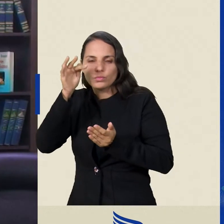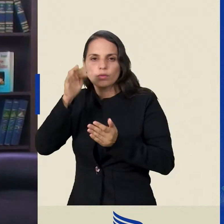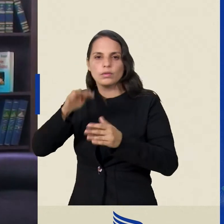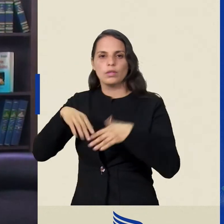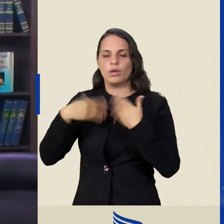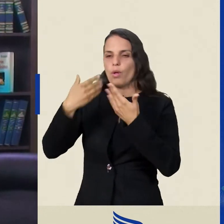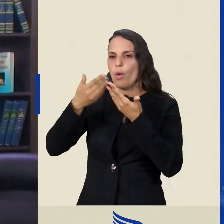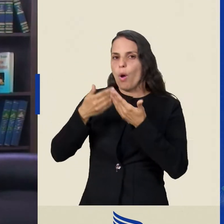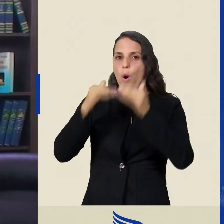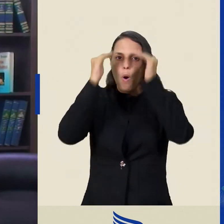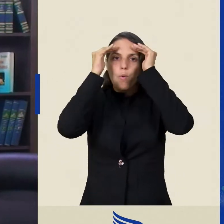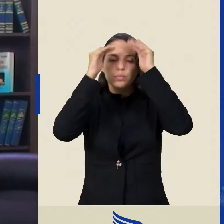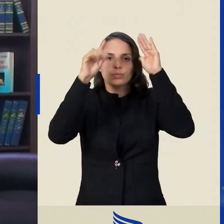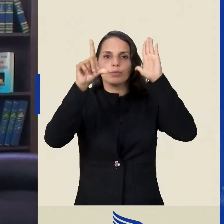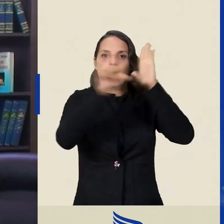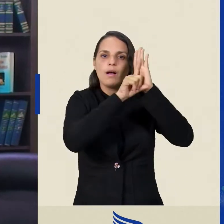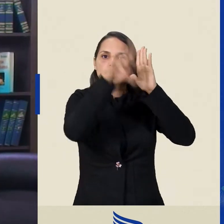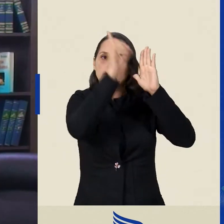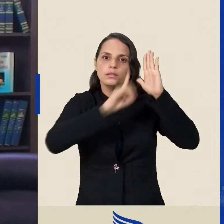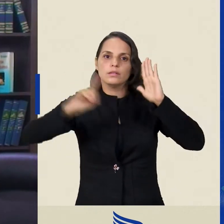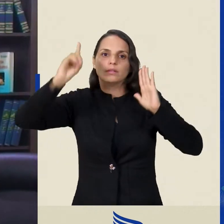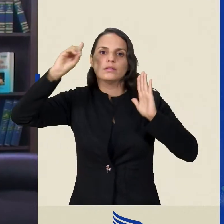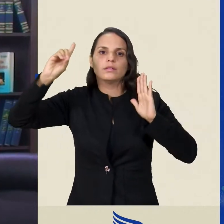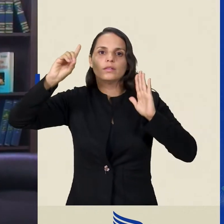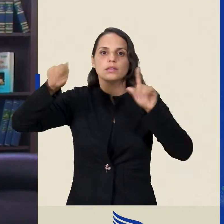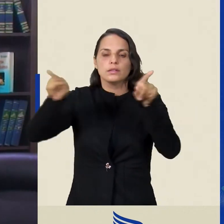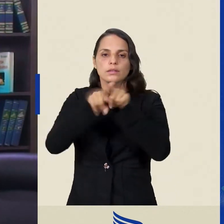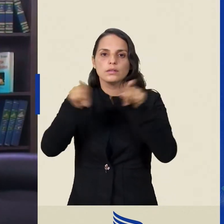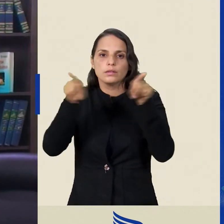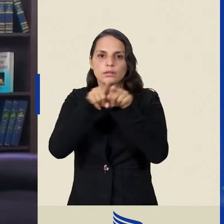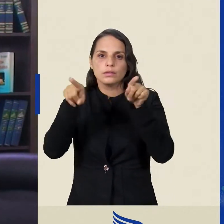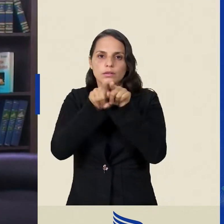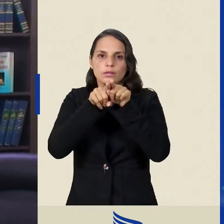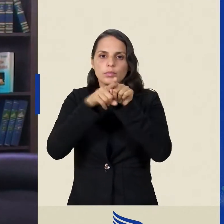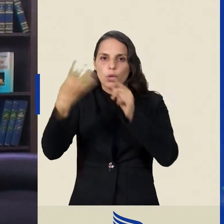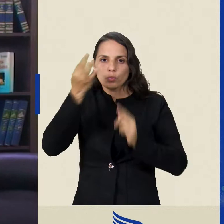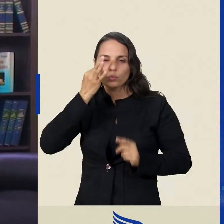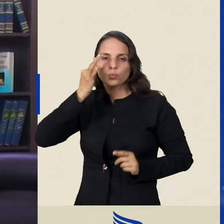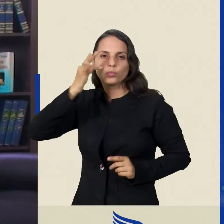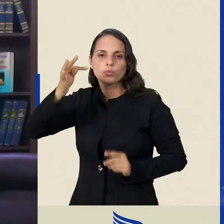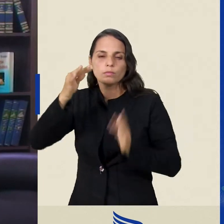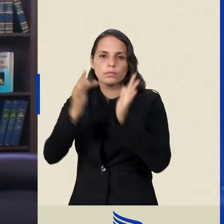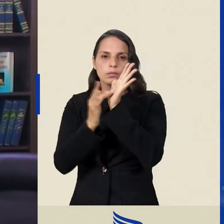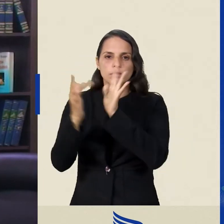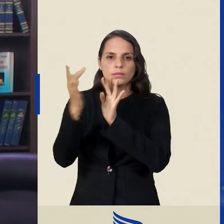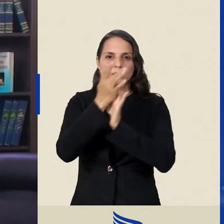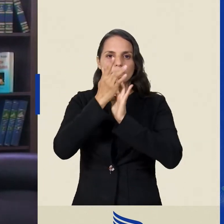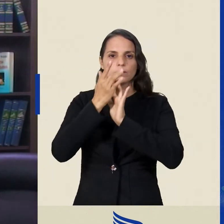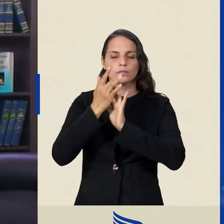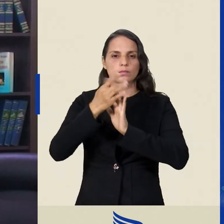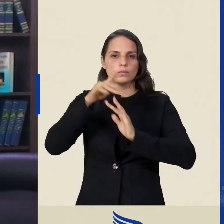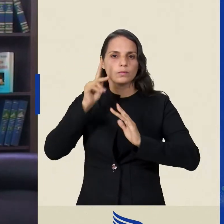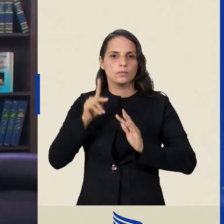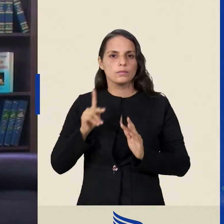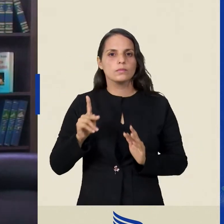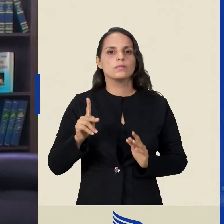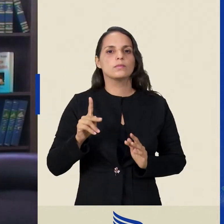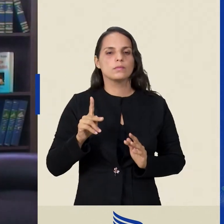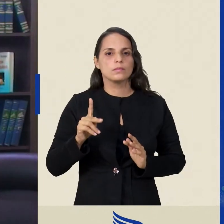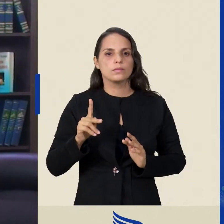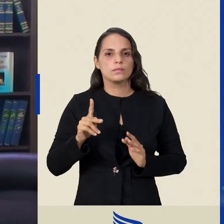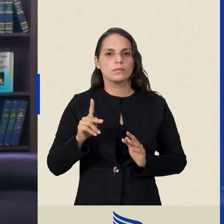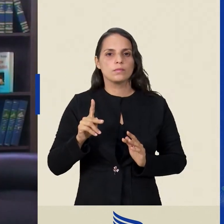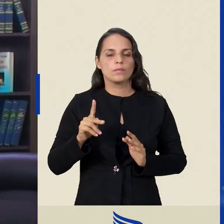guardar os mandamentos de Deus, manteria o testemunho de Jesus. E o testemunho de Jesus,